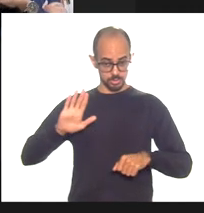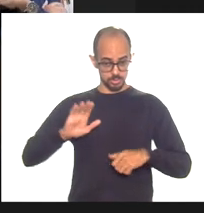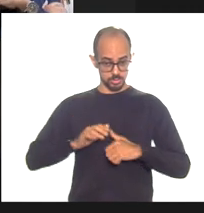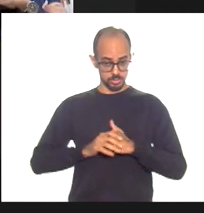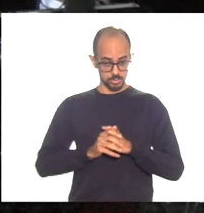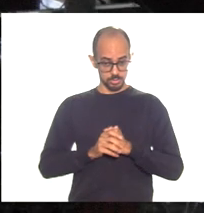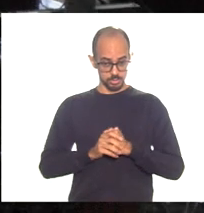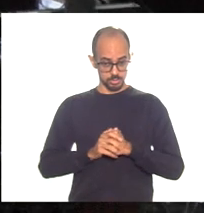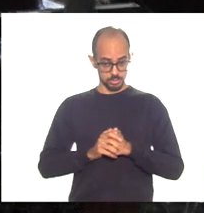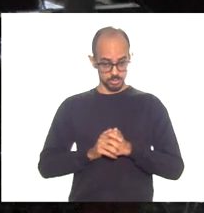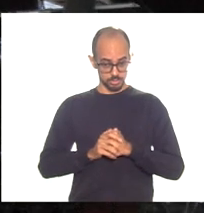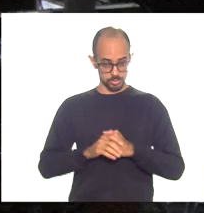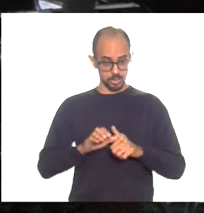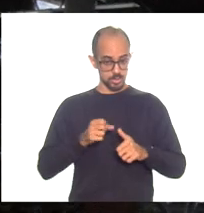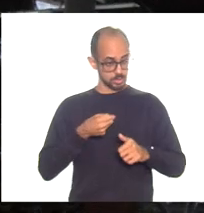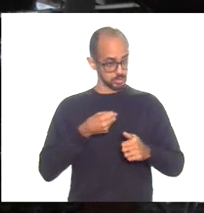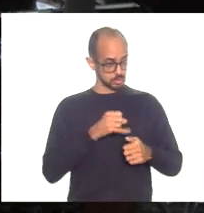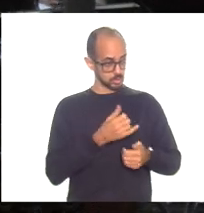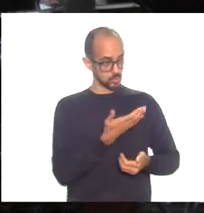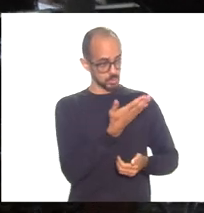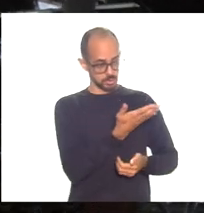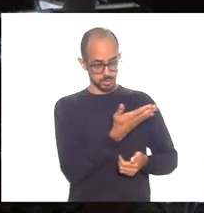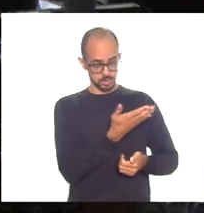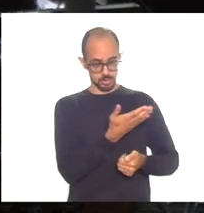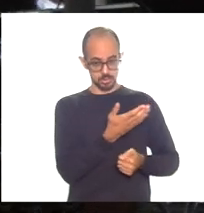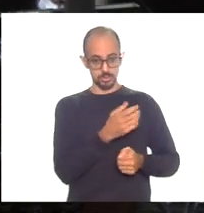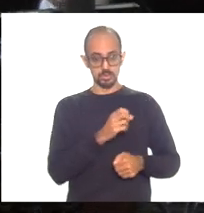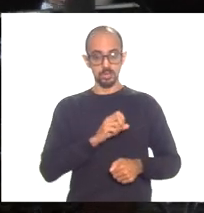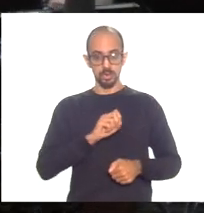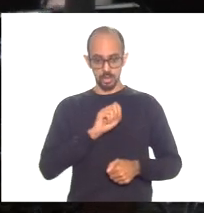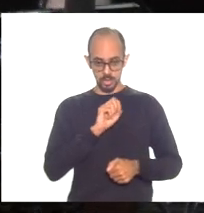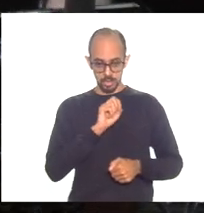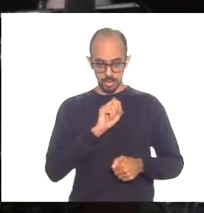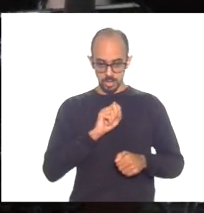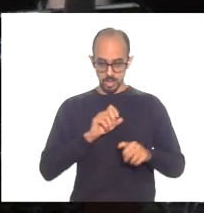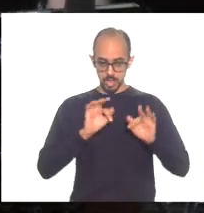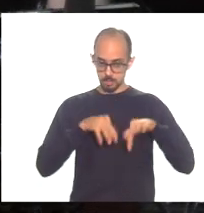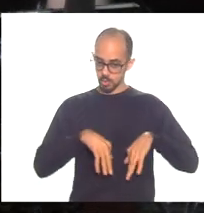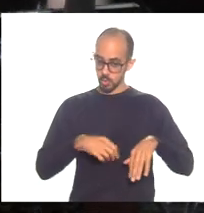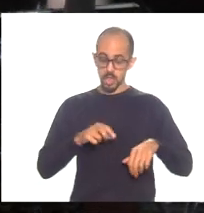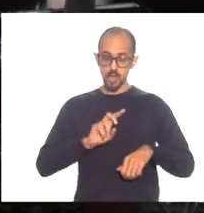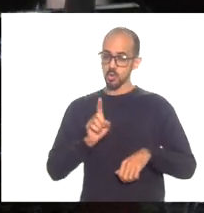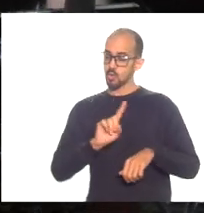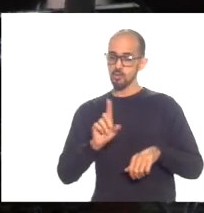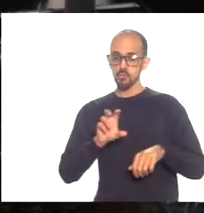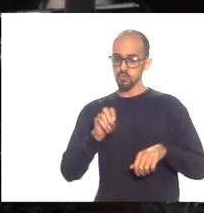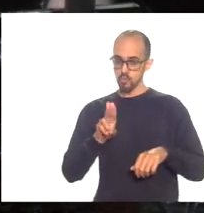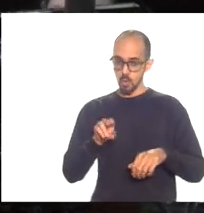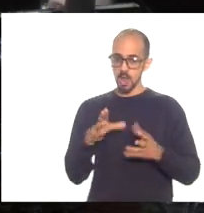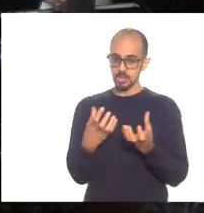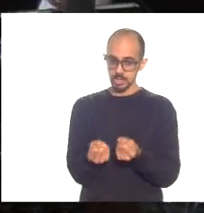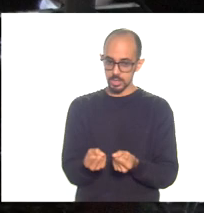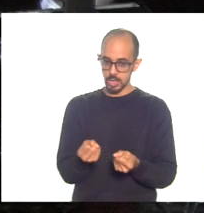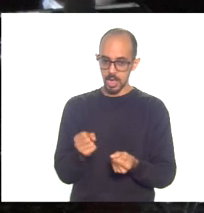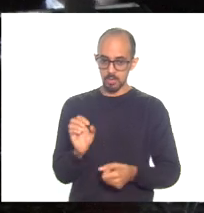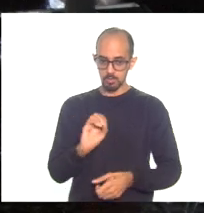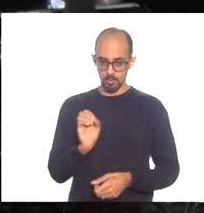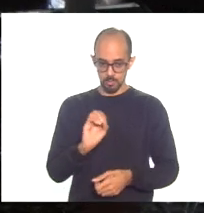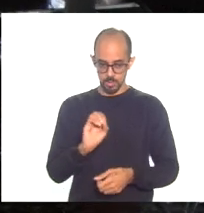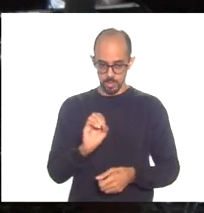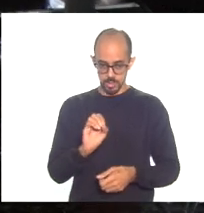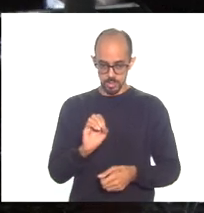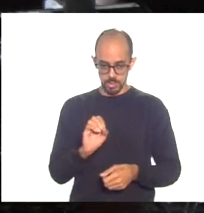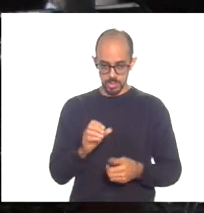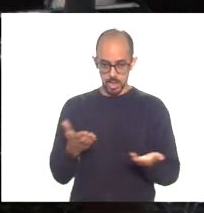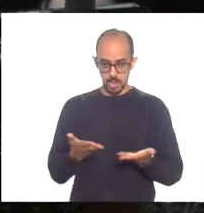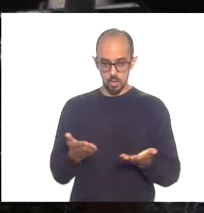o expediente já terminou, eu não vou abrir a discussão. Não vou conceder ninguém, chamei a atenção do deputado Márcio. Vamos passar para o